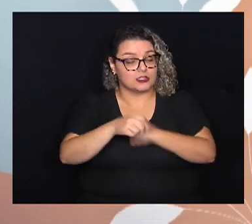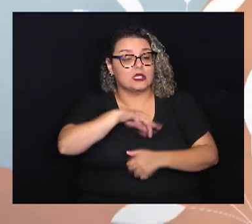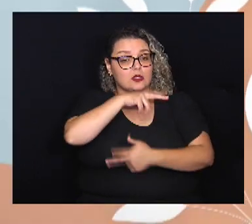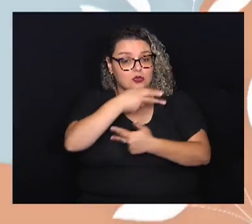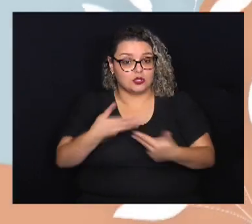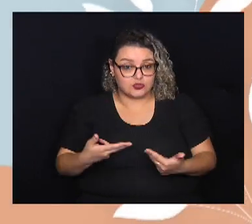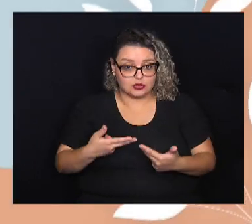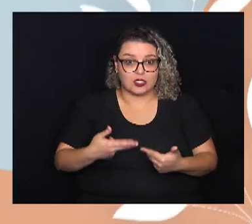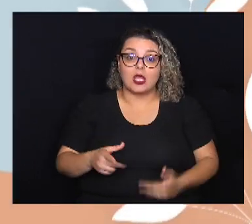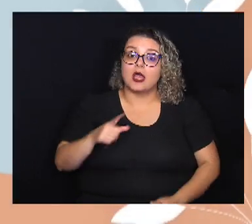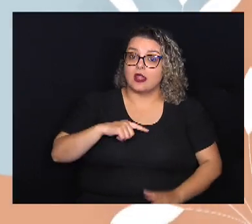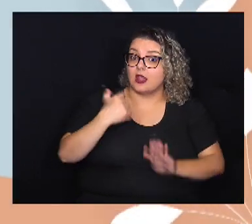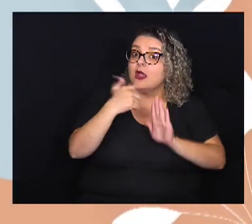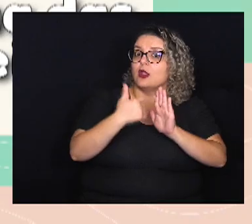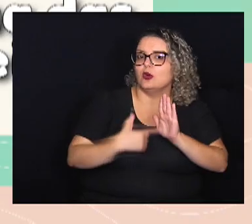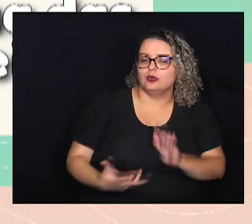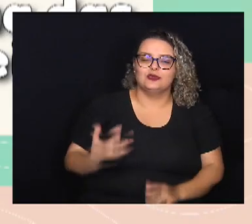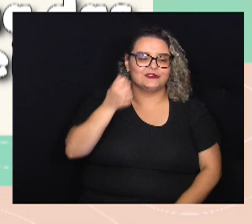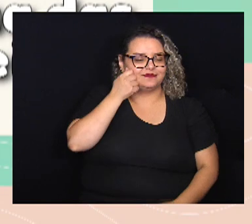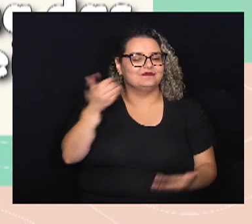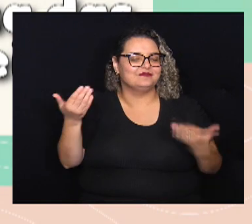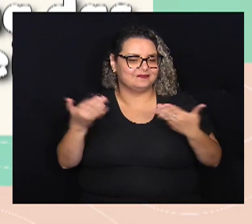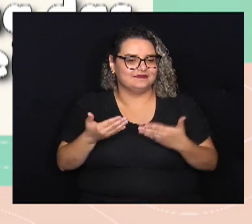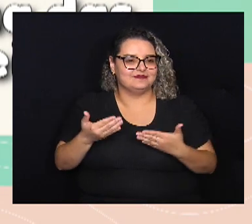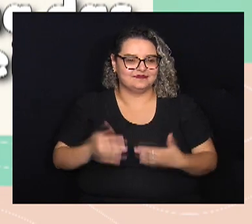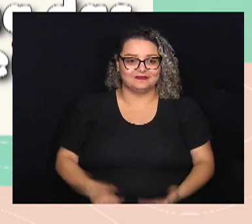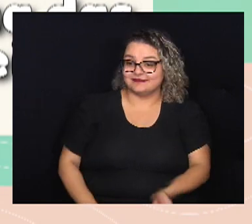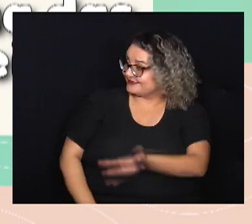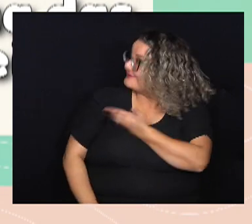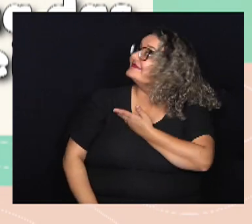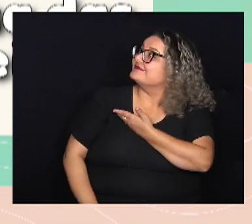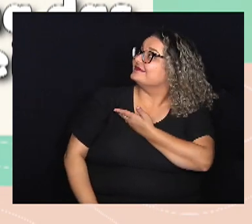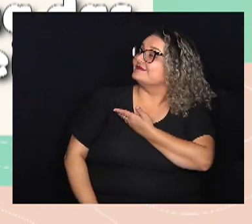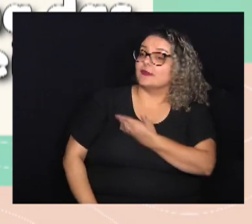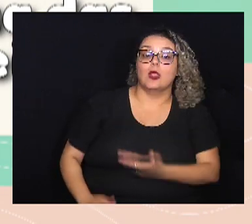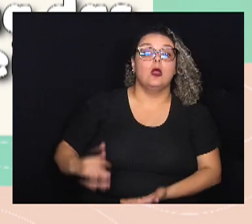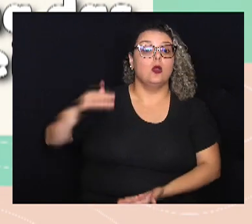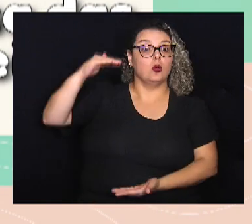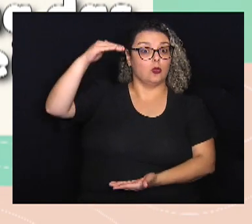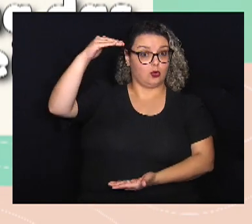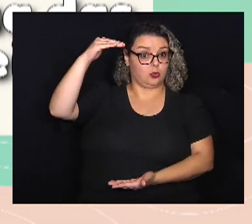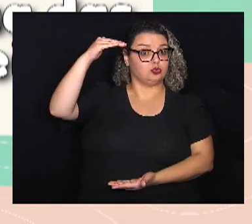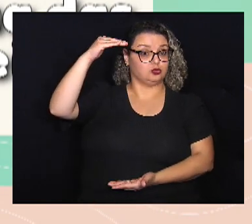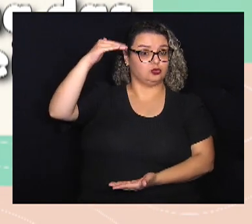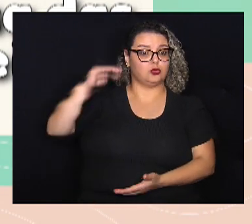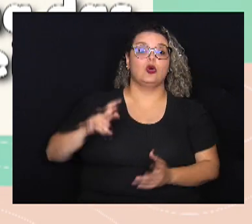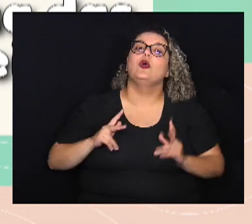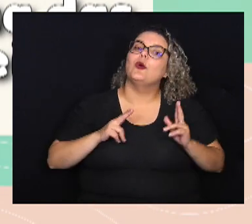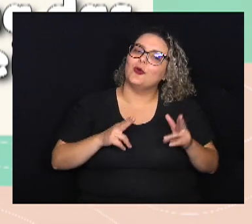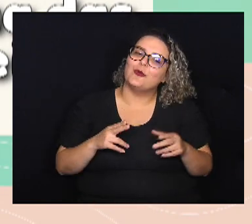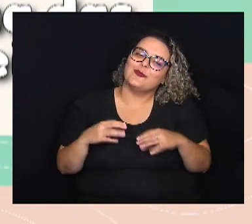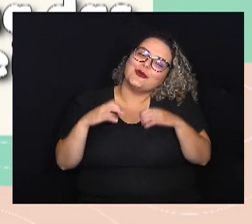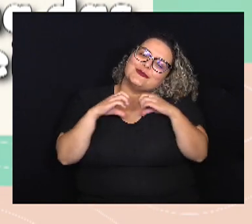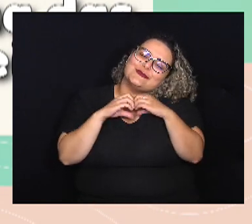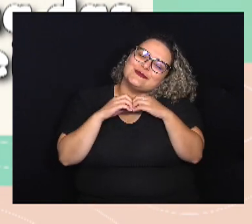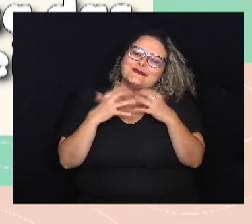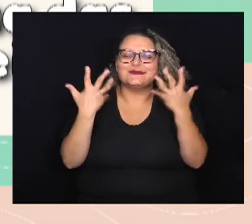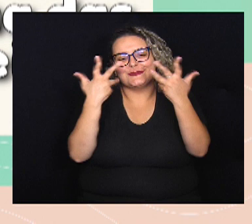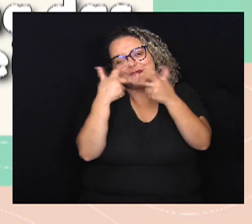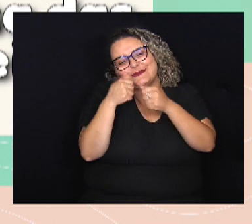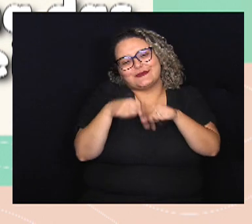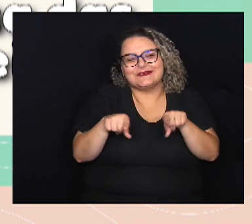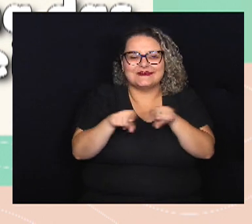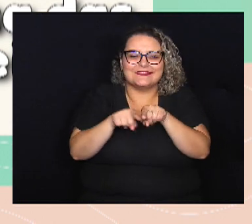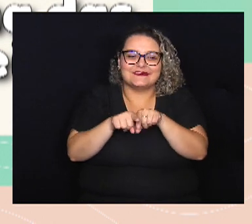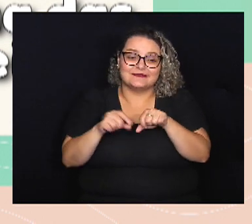animais na lista de adoção de hoje Espaguete é um cão grande assim como a sua doçura e beleza Ele